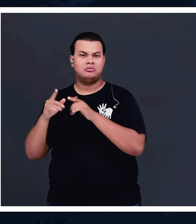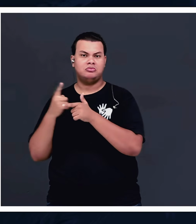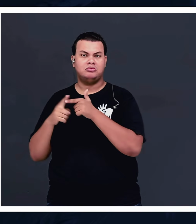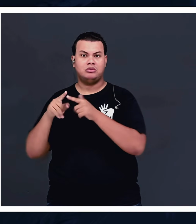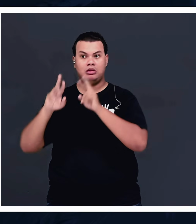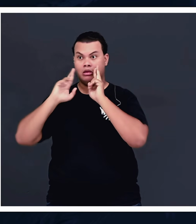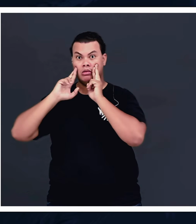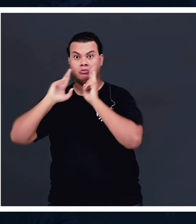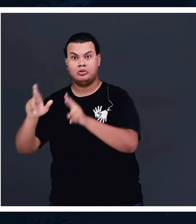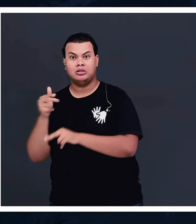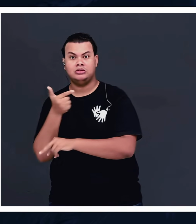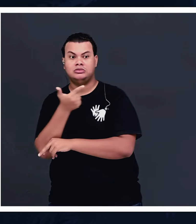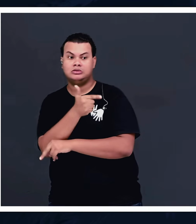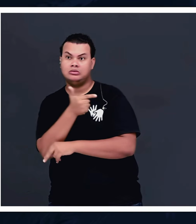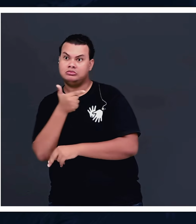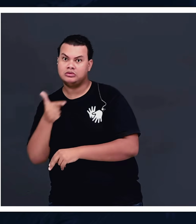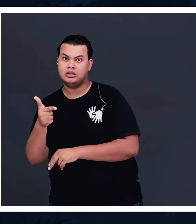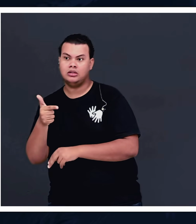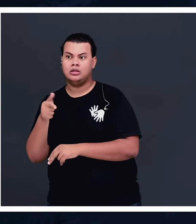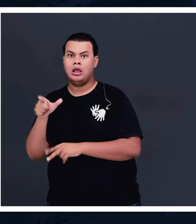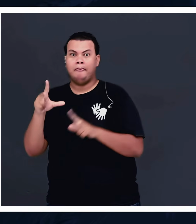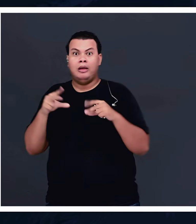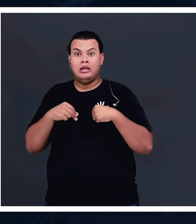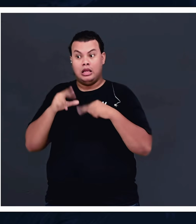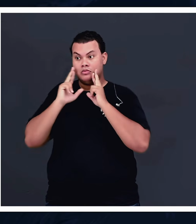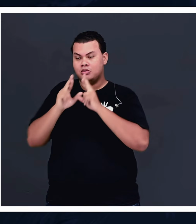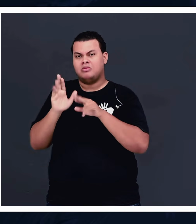com o respeito que eles merecem.